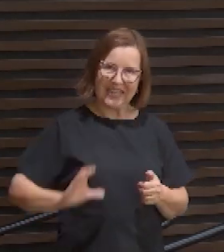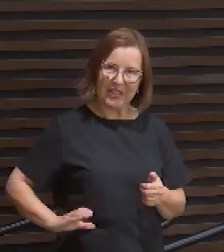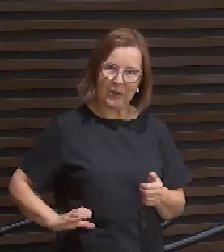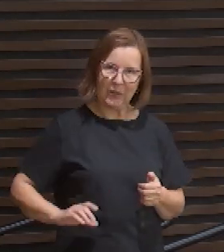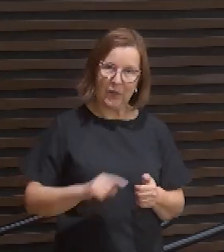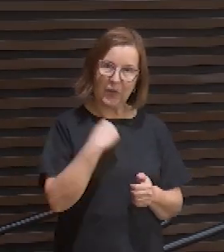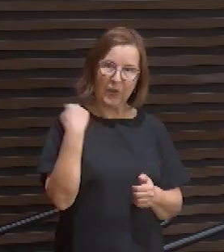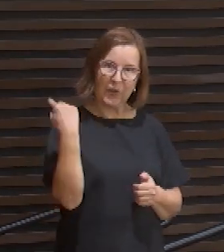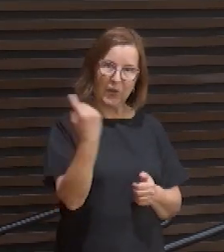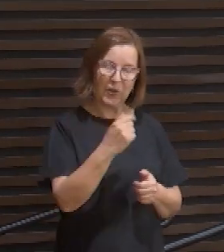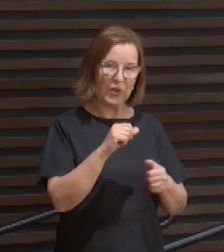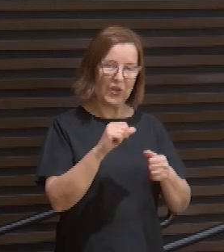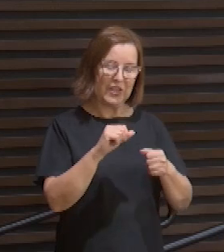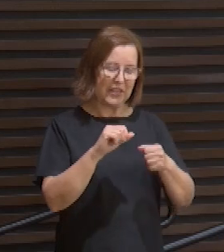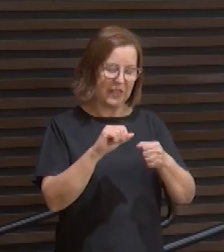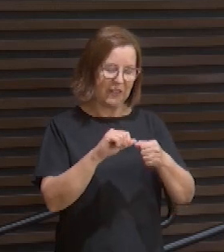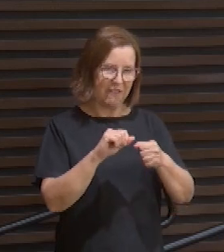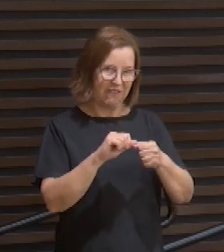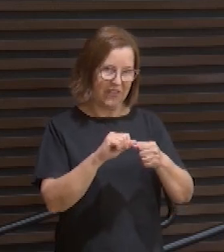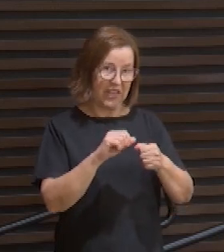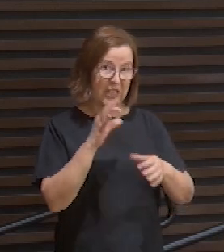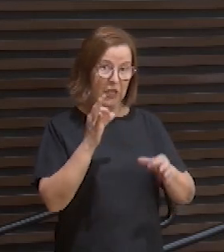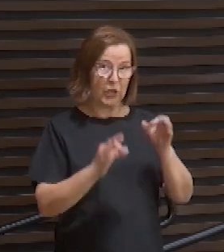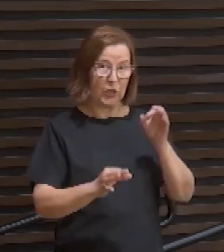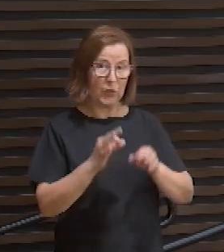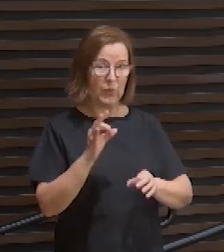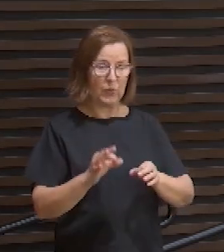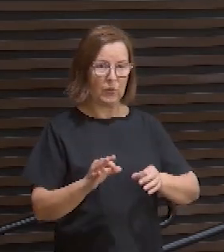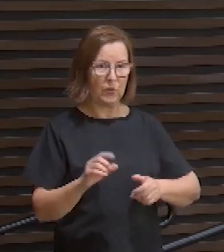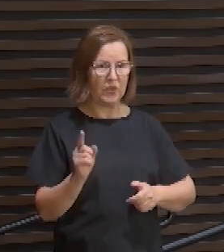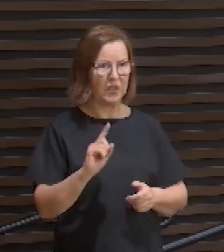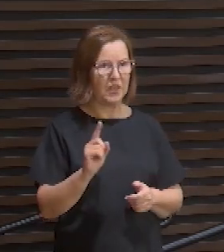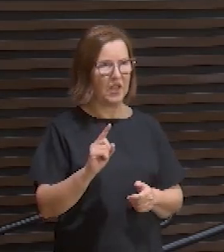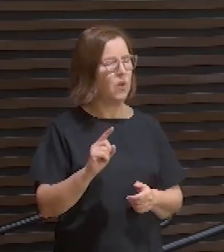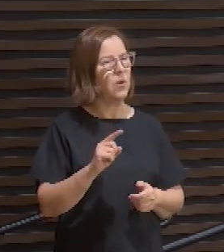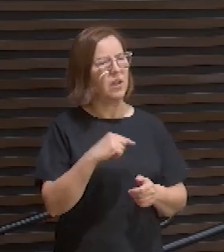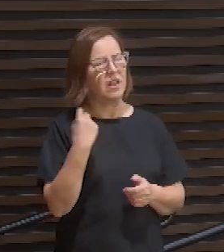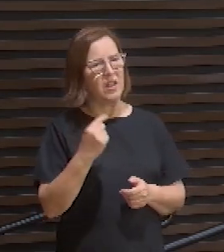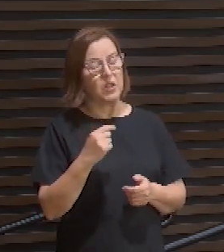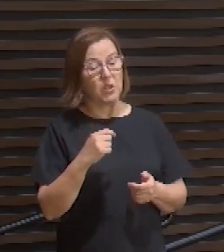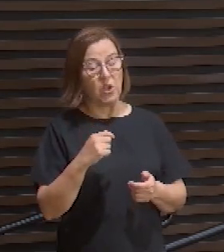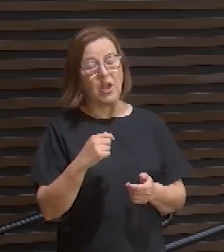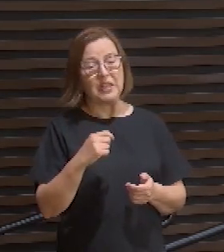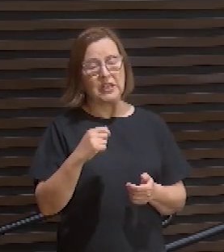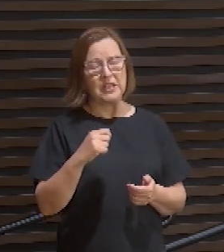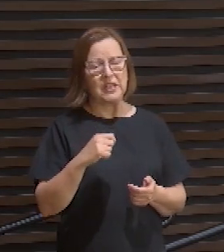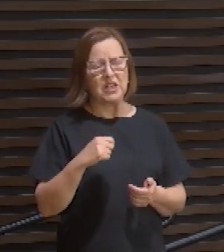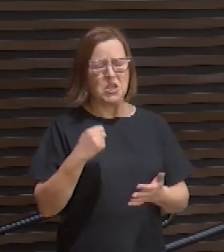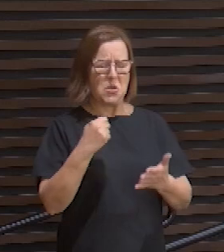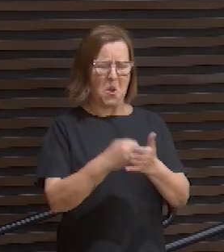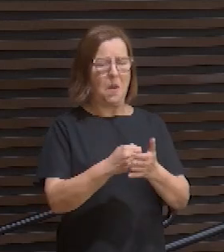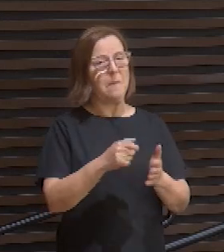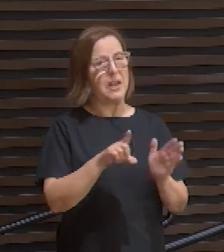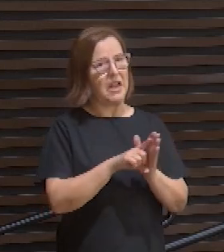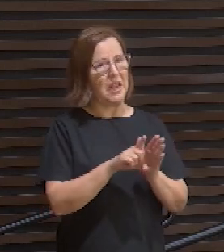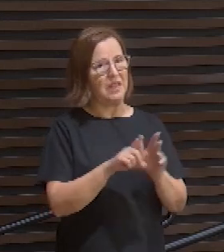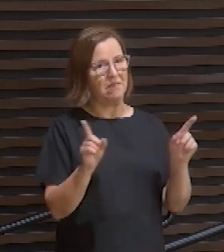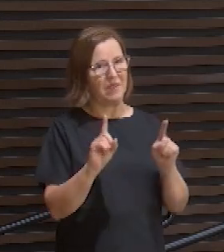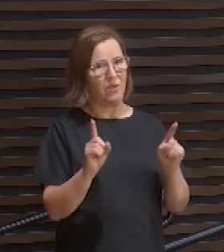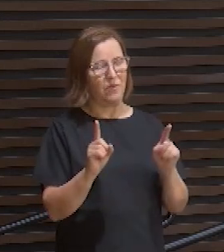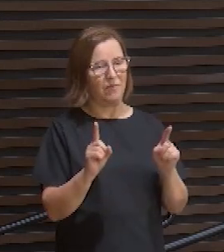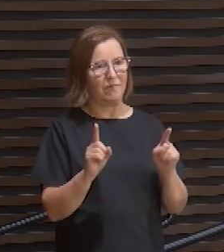nossa performance. Não é o nosso entendimento da lei, o nosso cumprimento da lei. É Ele vivendo em mim.